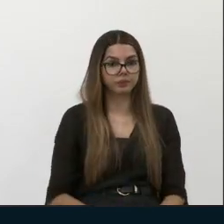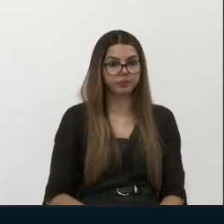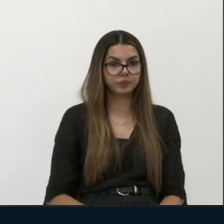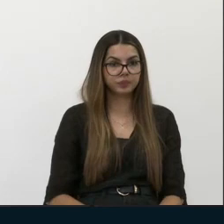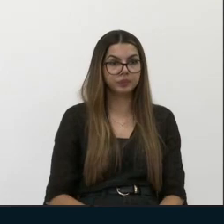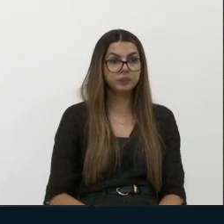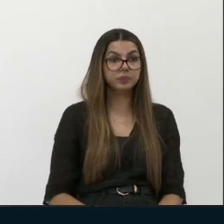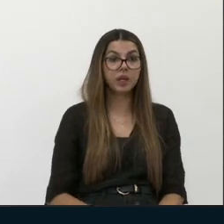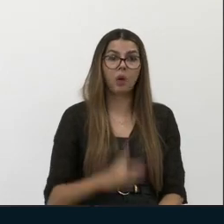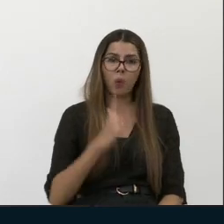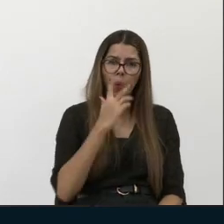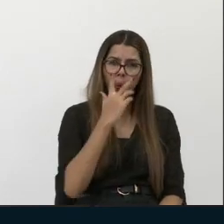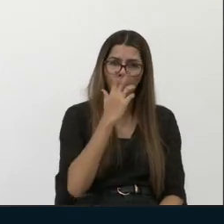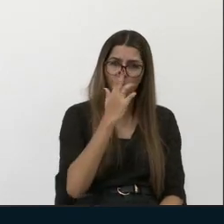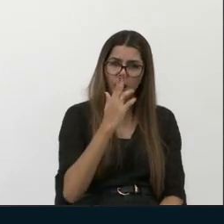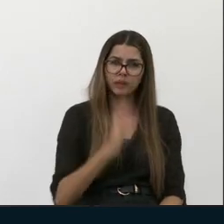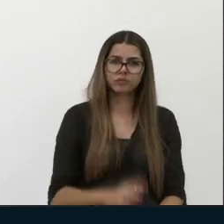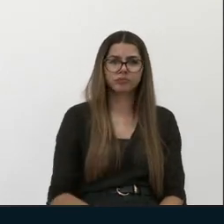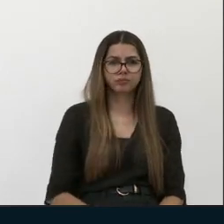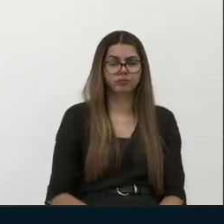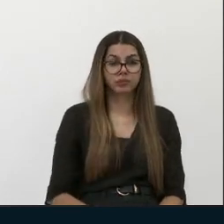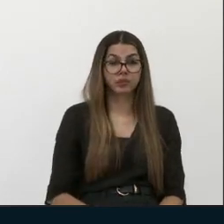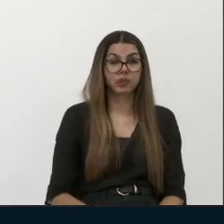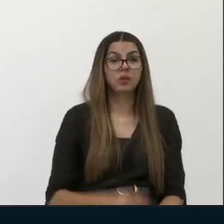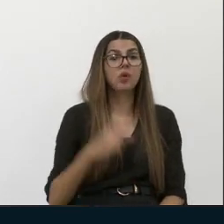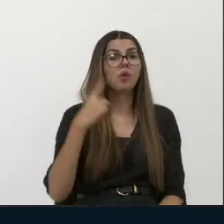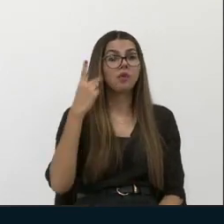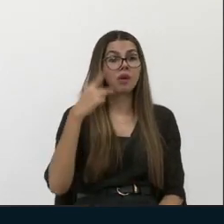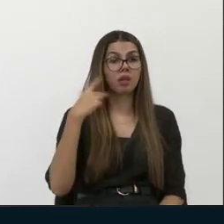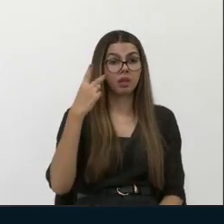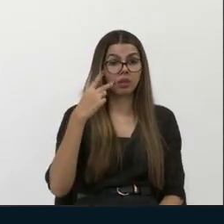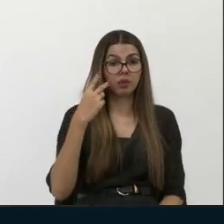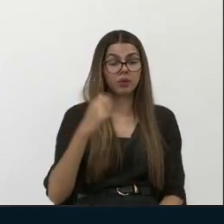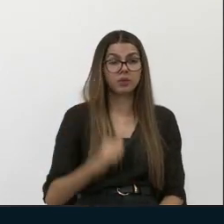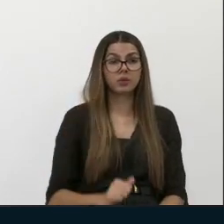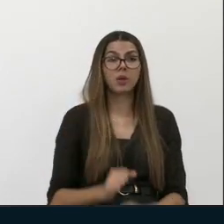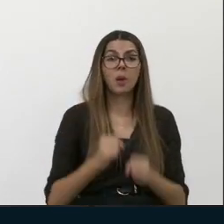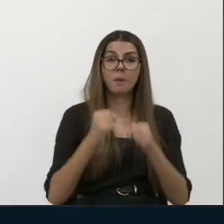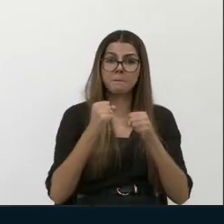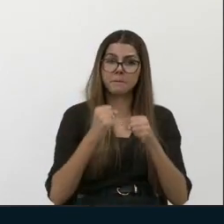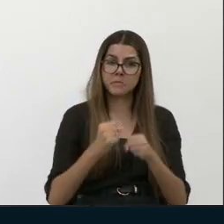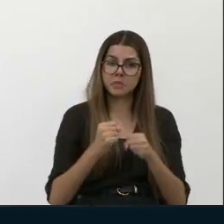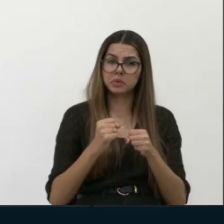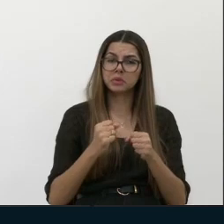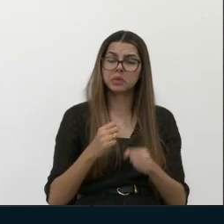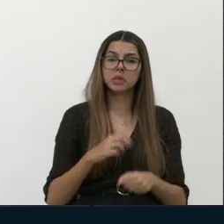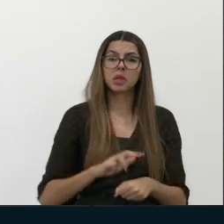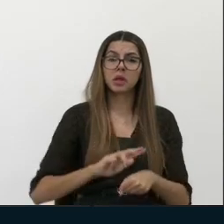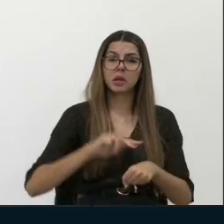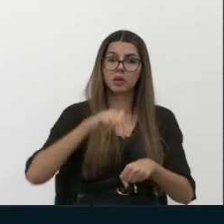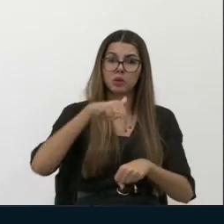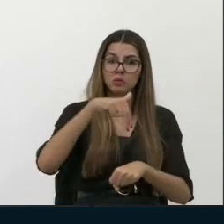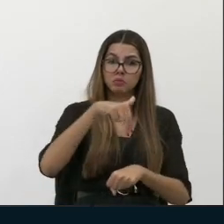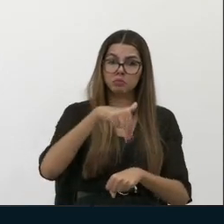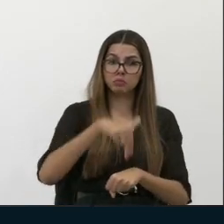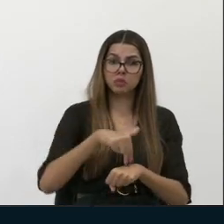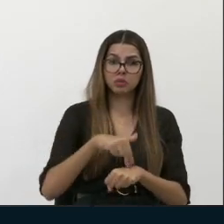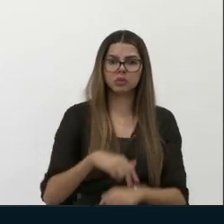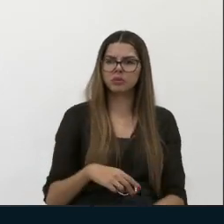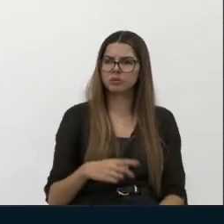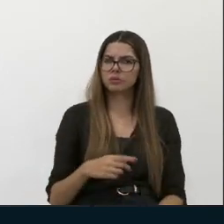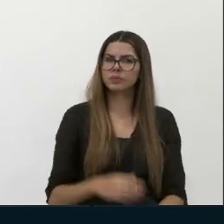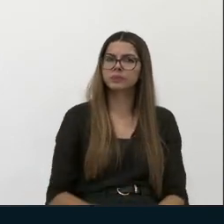acho, sinceramente, que os vereadores, vereadoras, poderiam aproveitar esse momento. Só um minuto